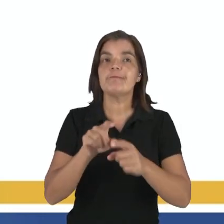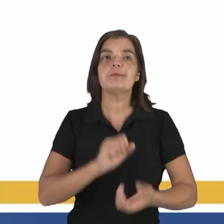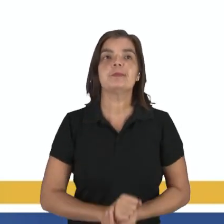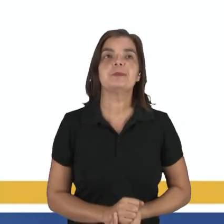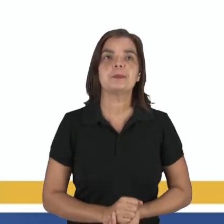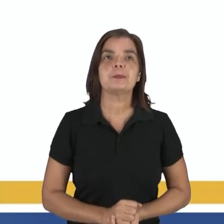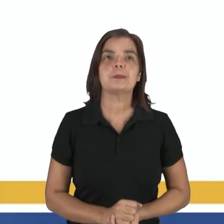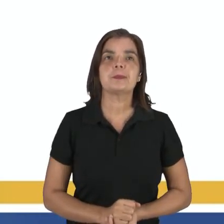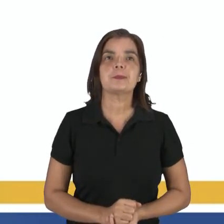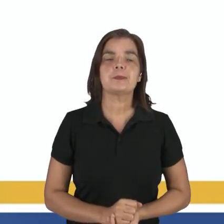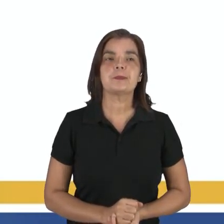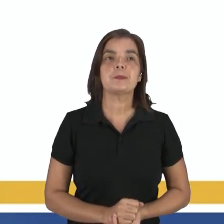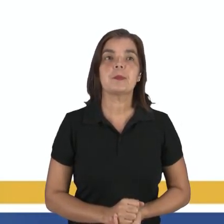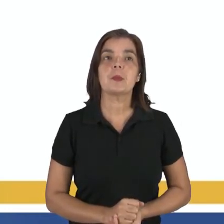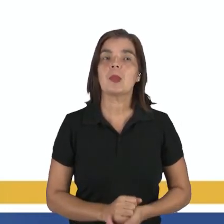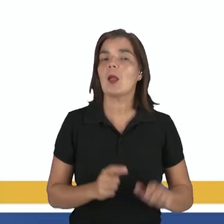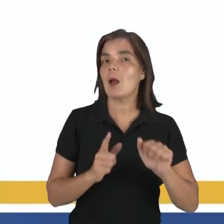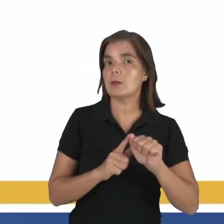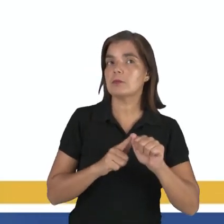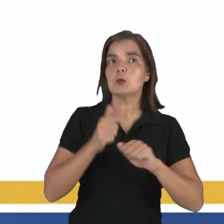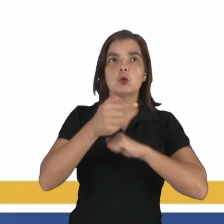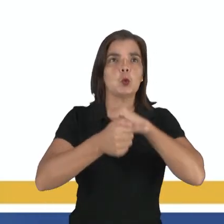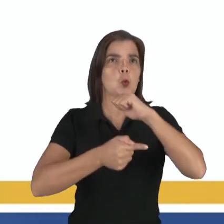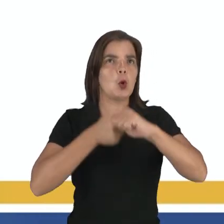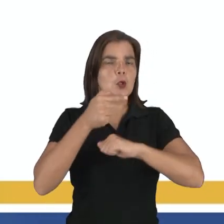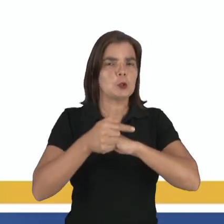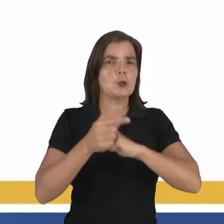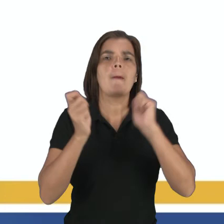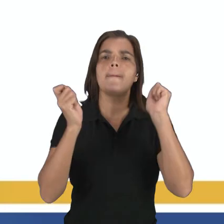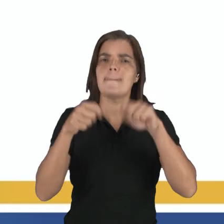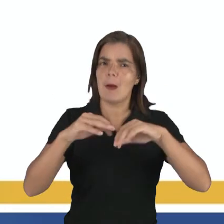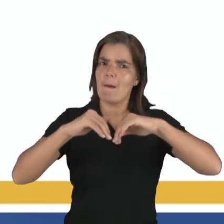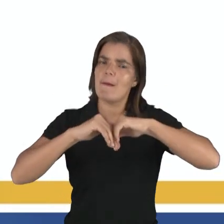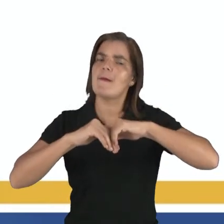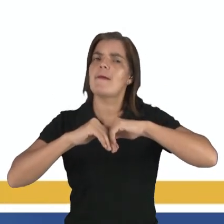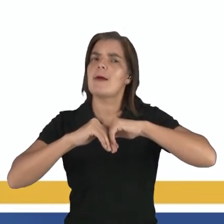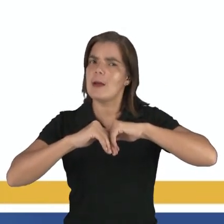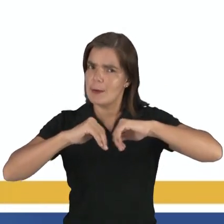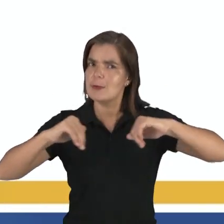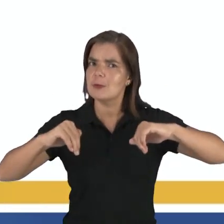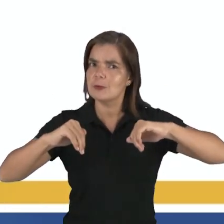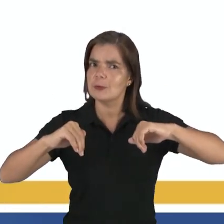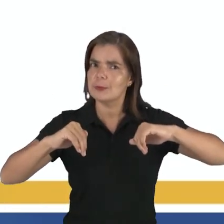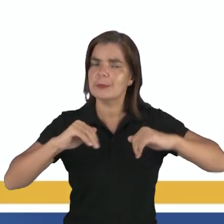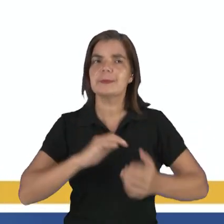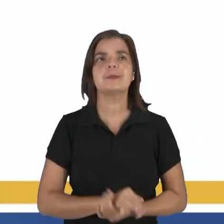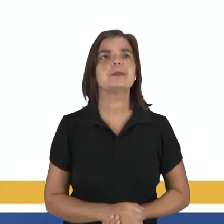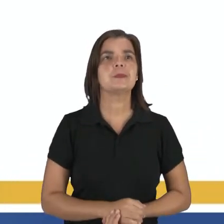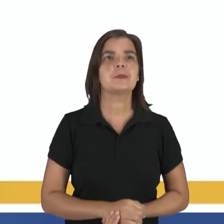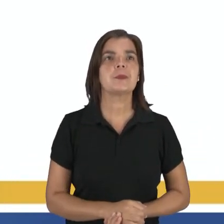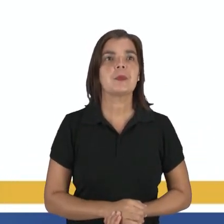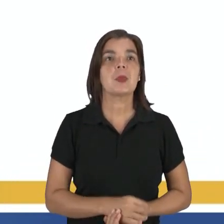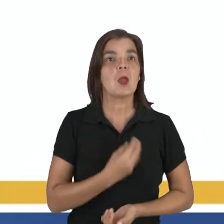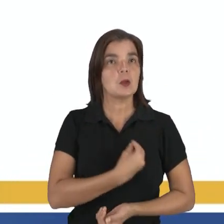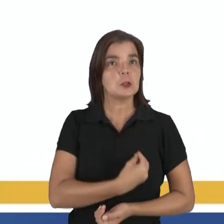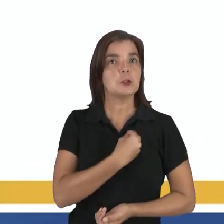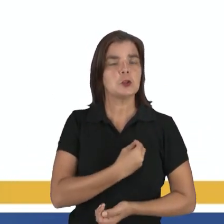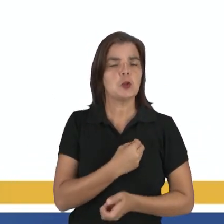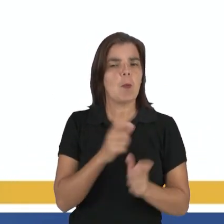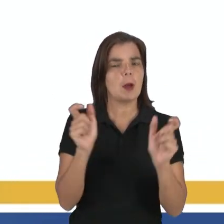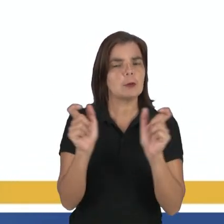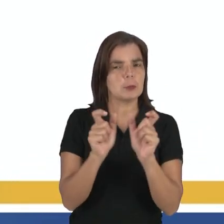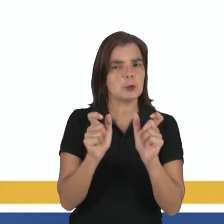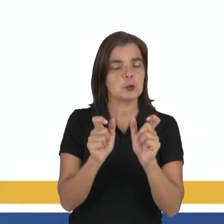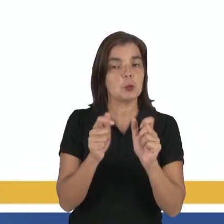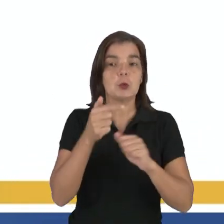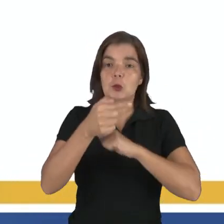trouxe ao modelo atômico. Letra A, o átomo ser indivisível. Letra B, a existência